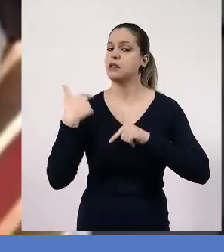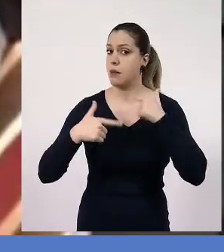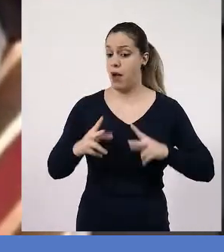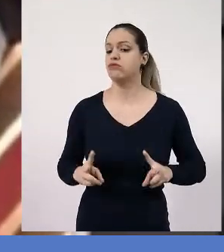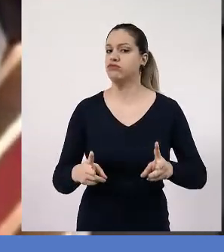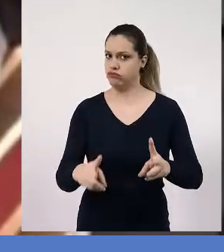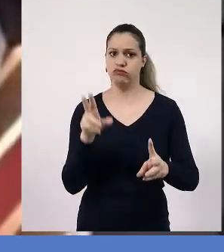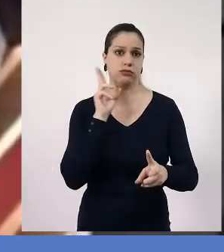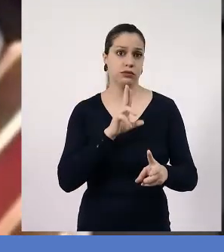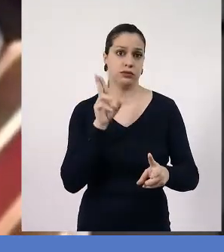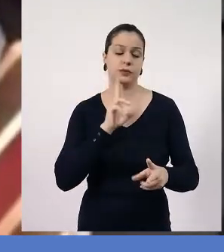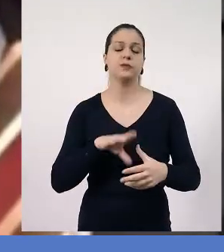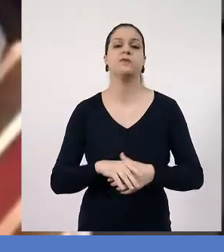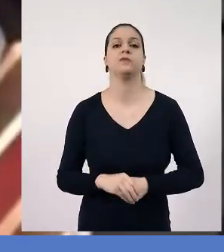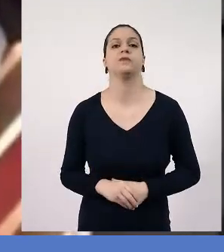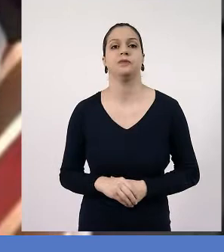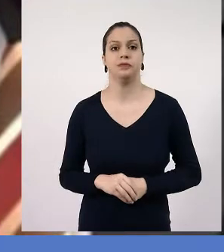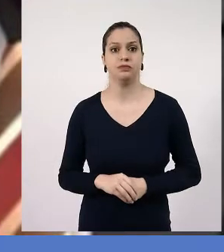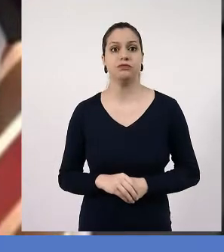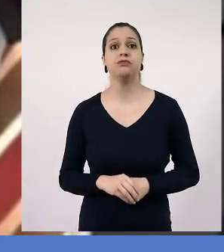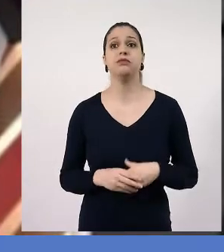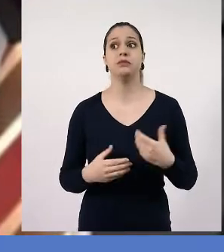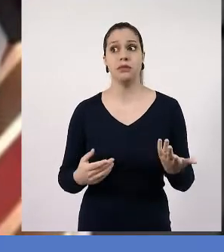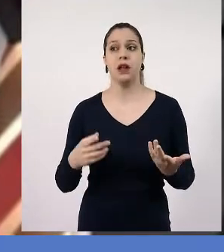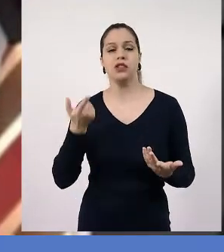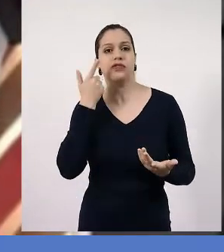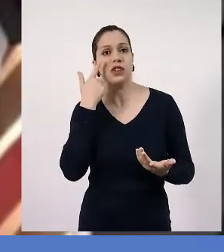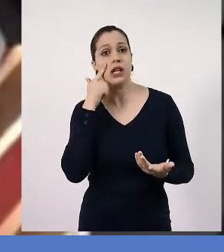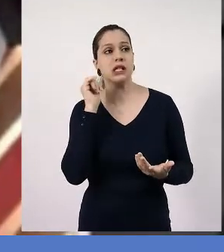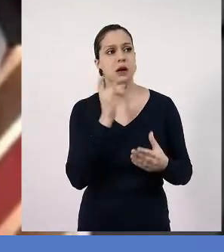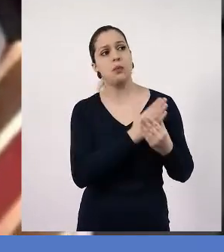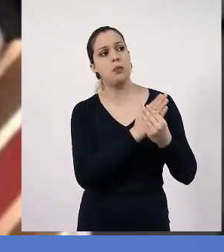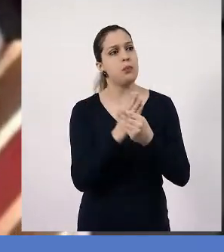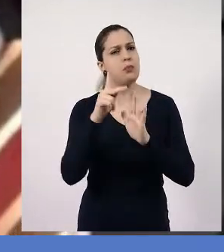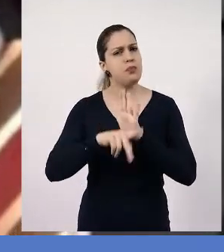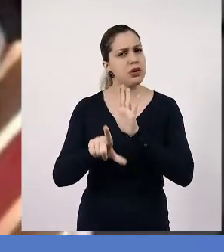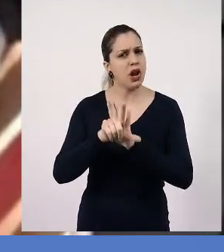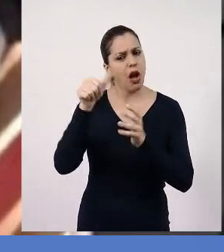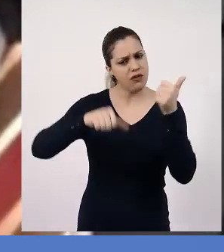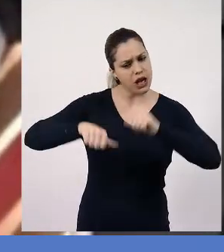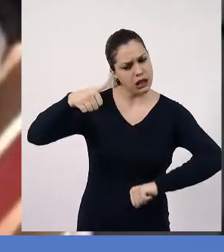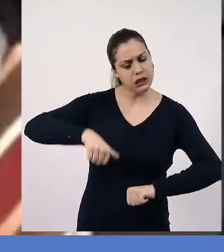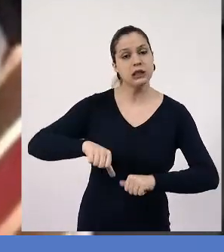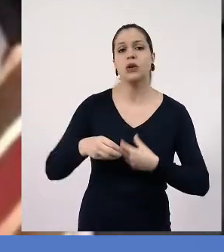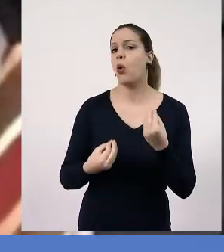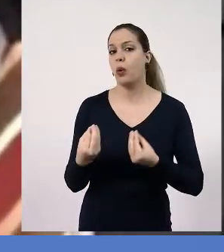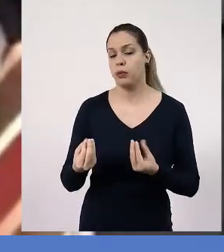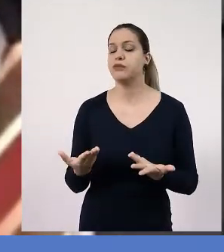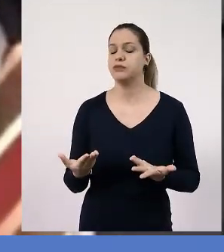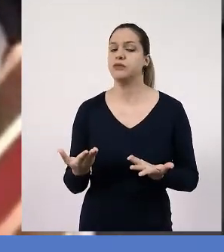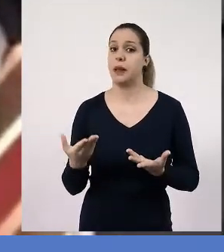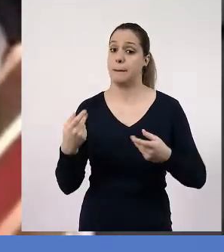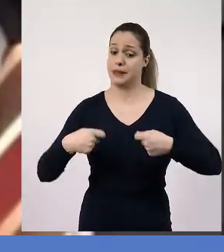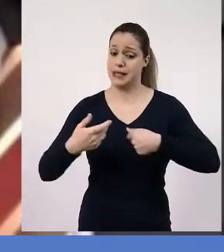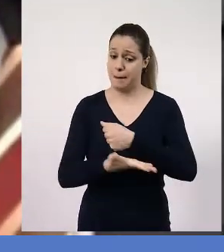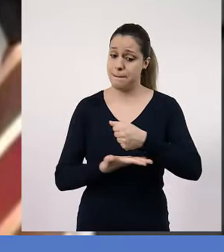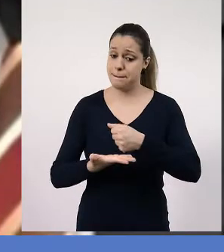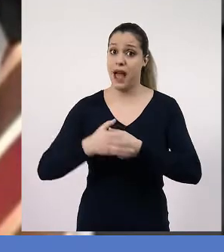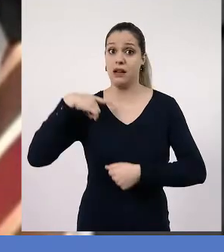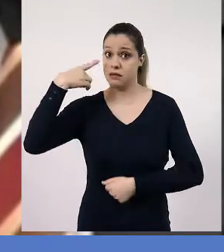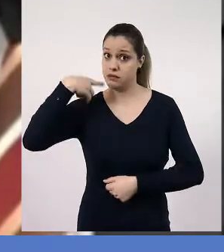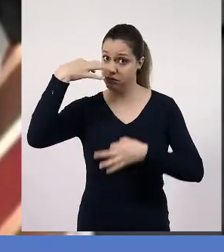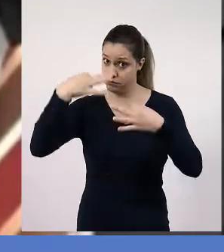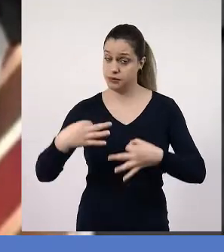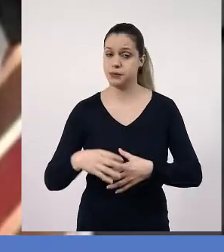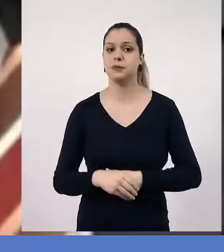dar os pareceres pela tramitação ou não, mas bem fundamentados. Hoje